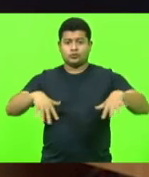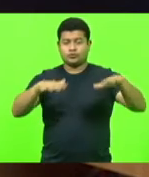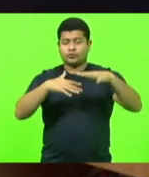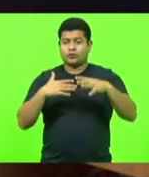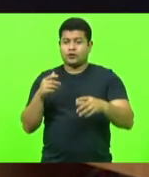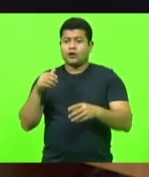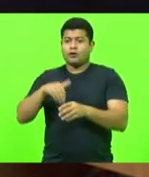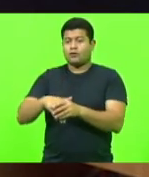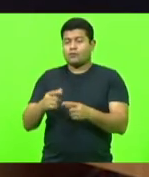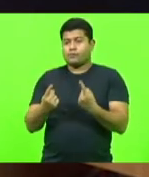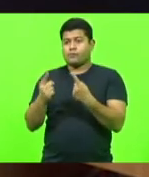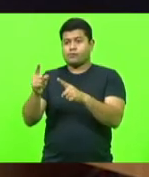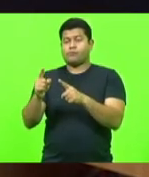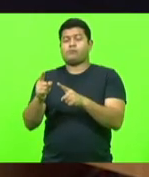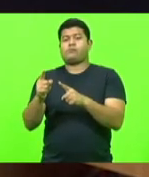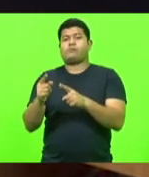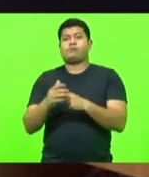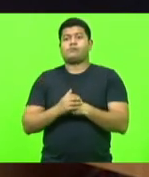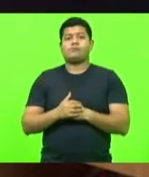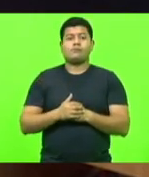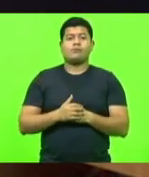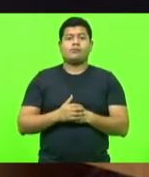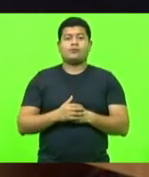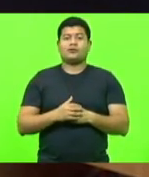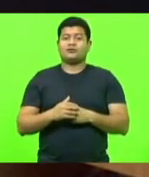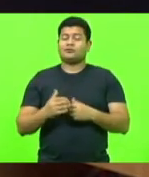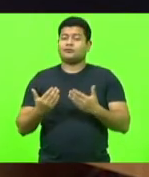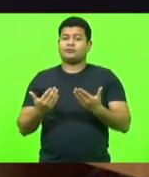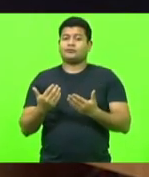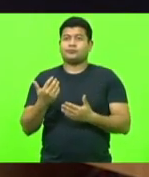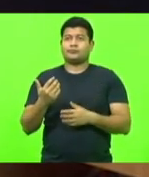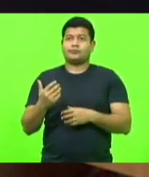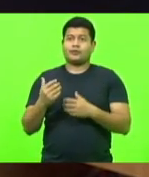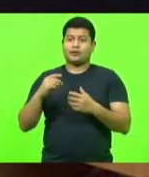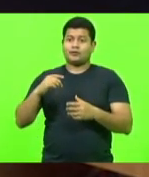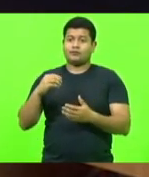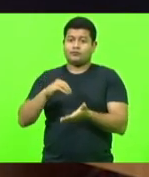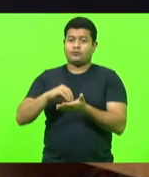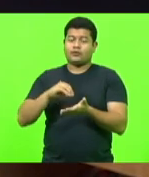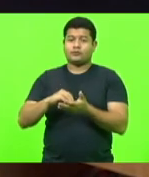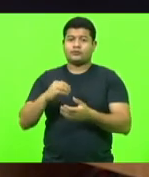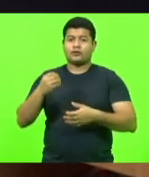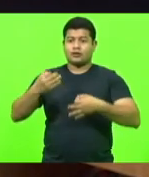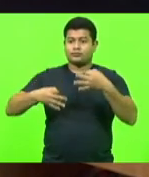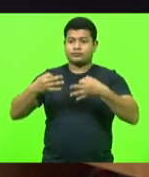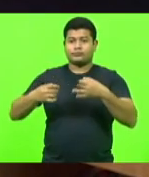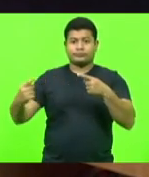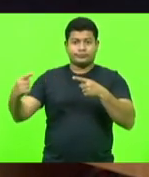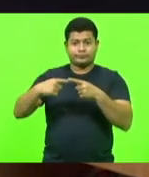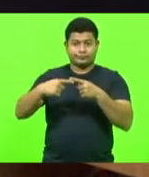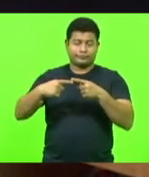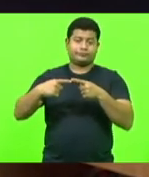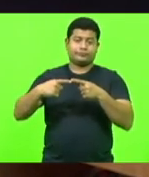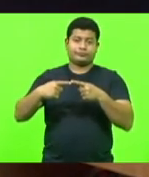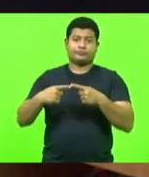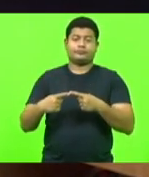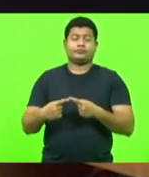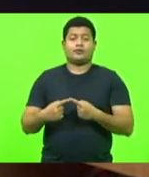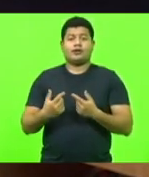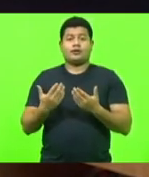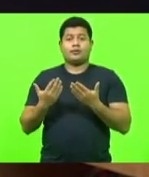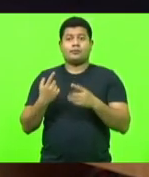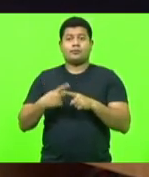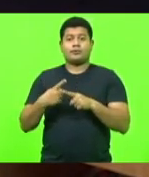esse projeto, tendo em vista a inconsistência jurídica dele e a impraticidade, tendo em vista que os contratos